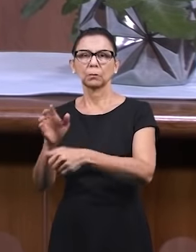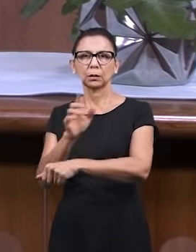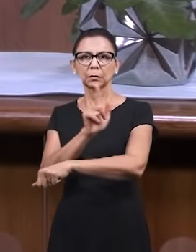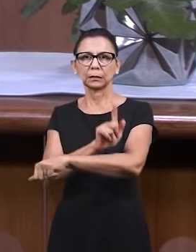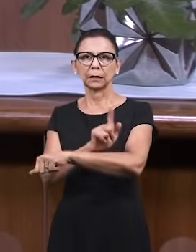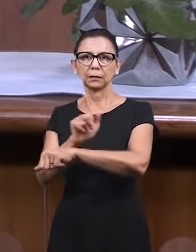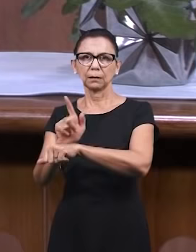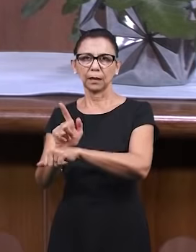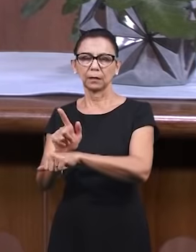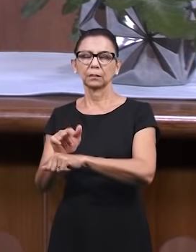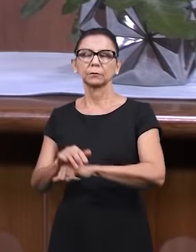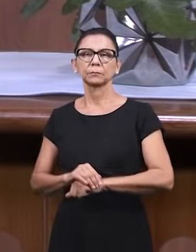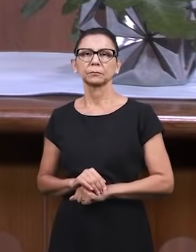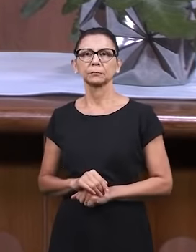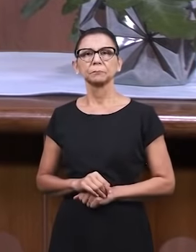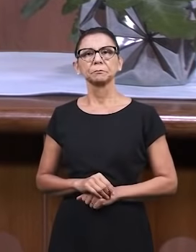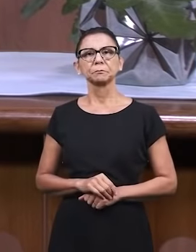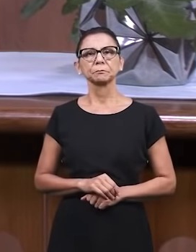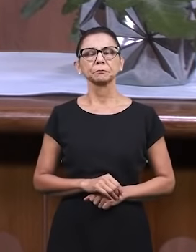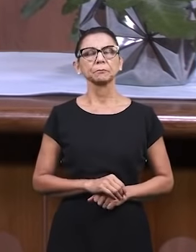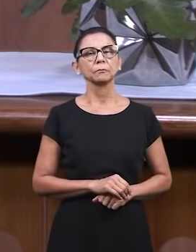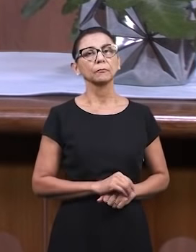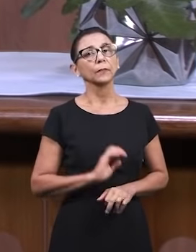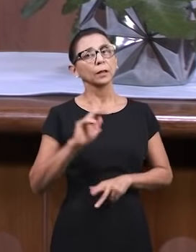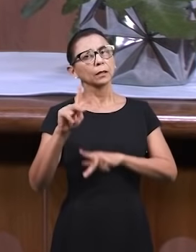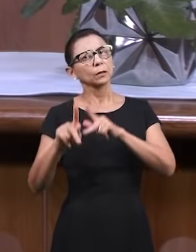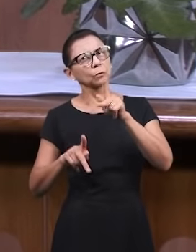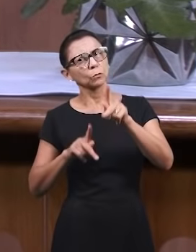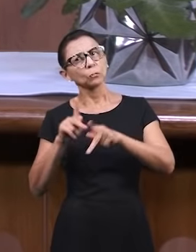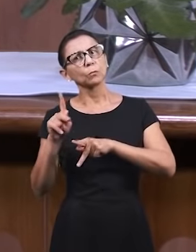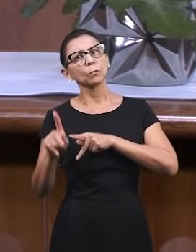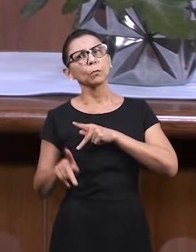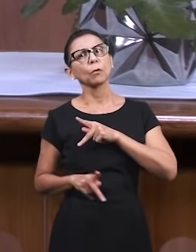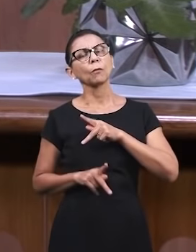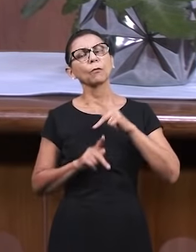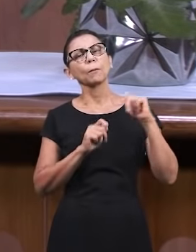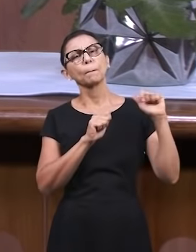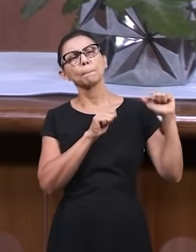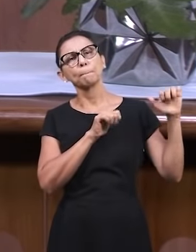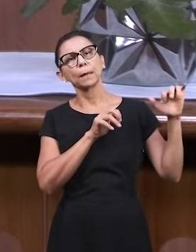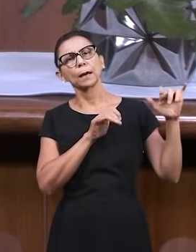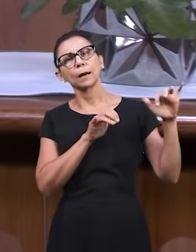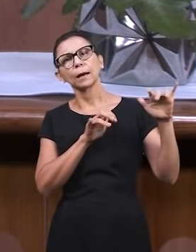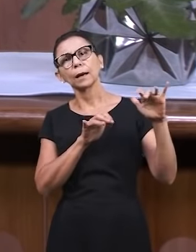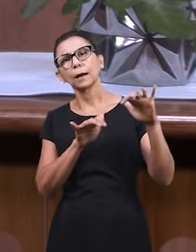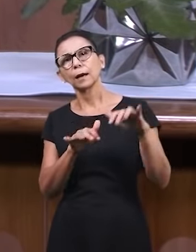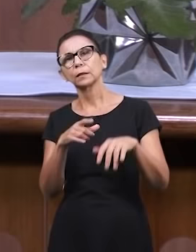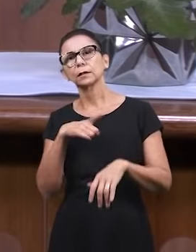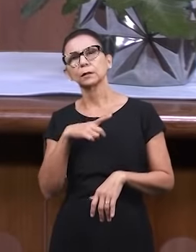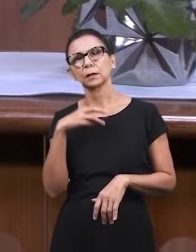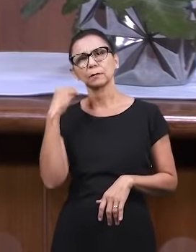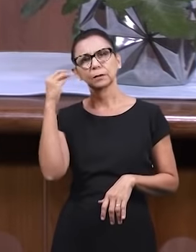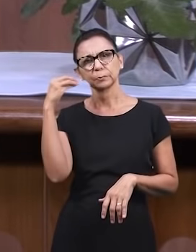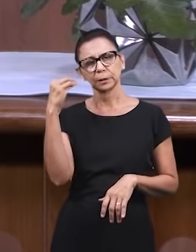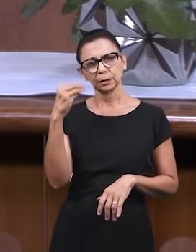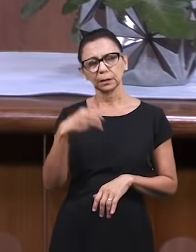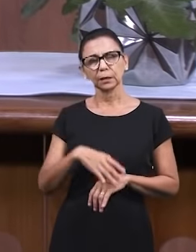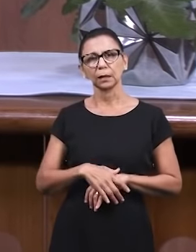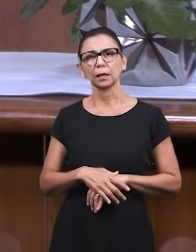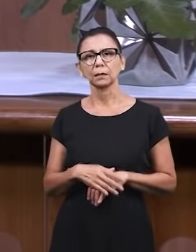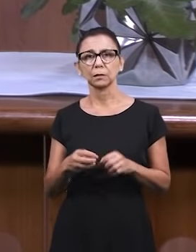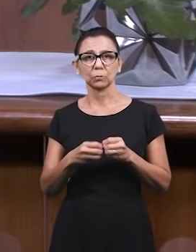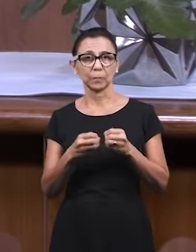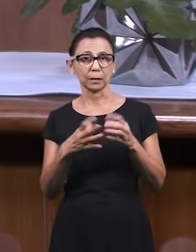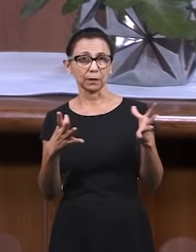Ele vai com seus discípulos e o povo, e todo aquele povo que participou daquela experiência